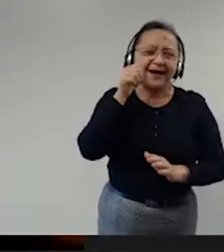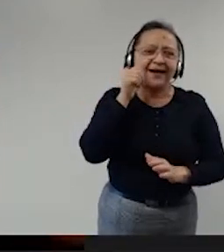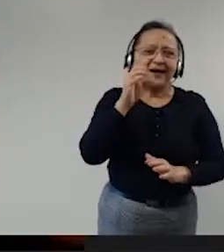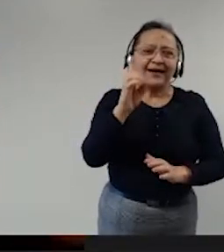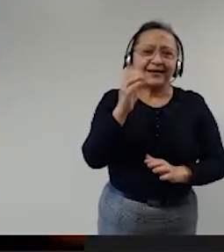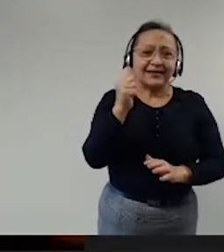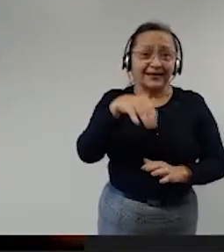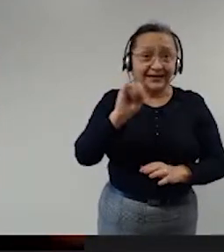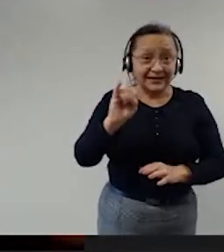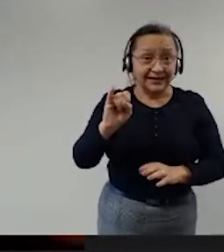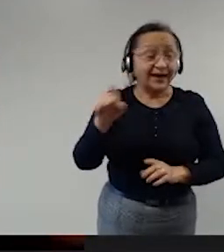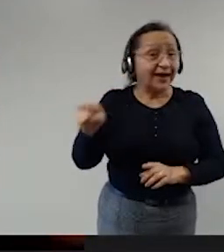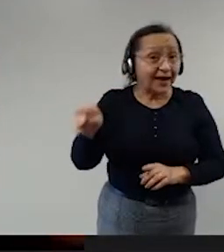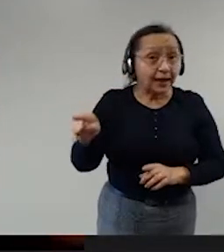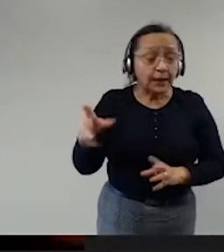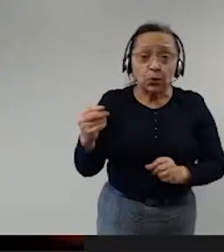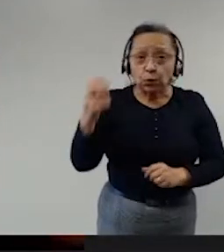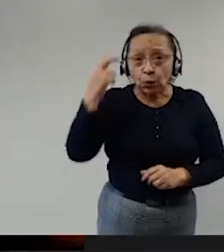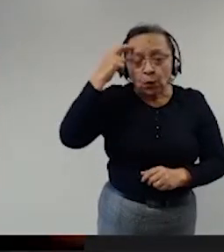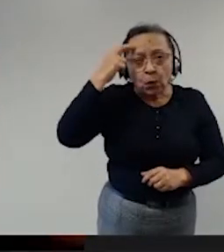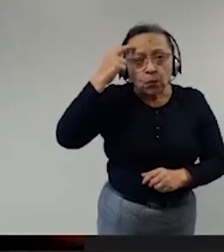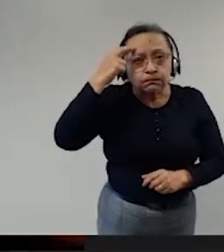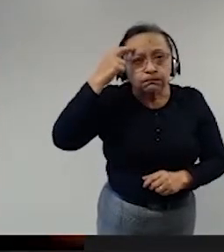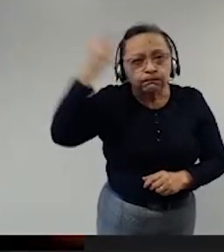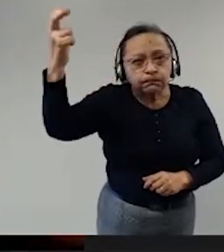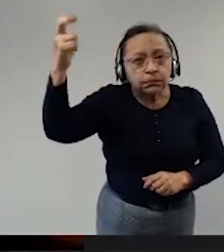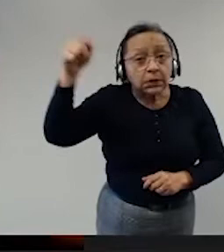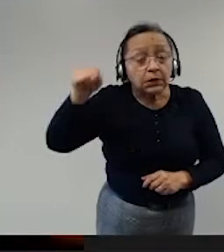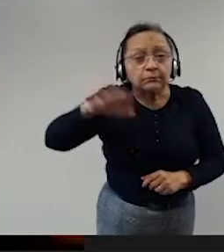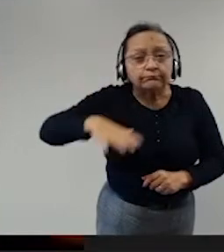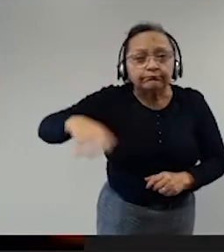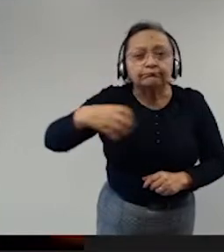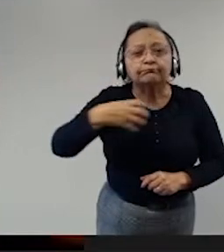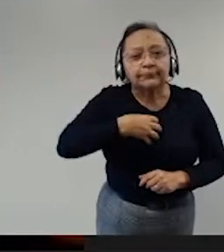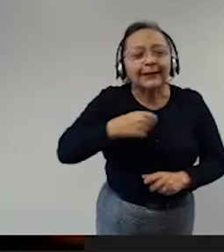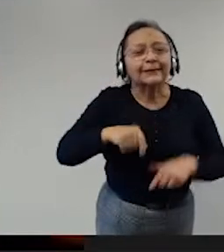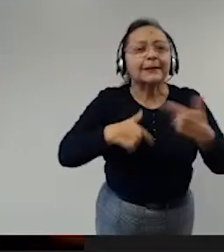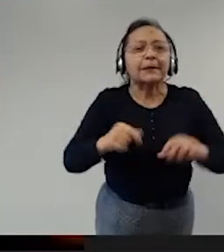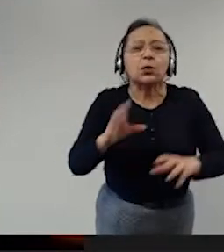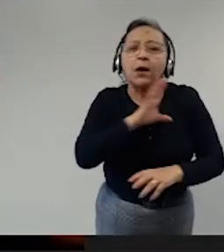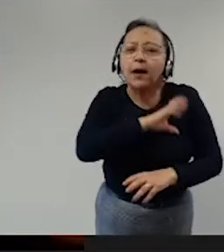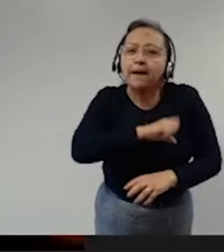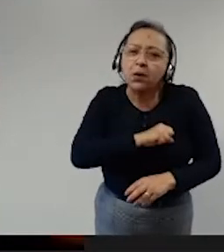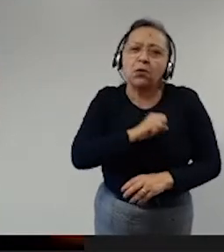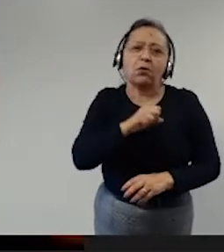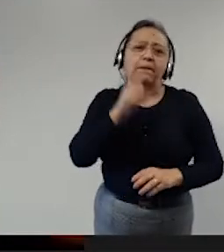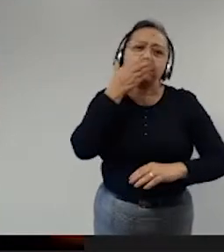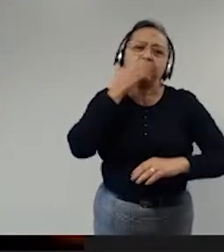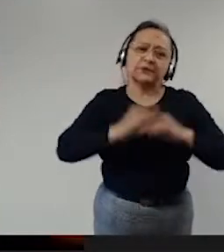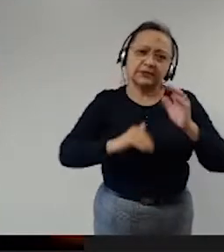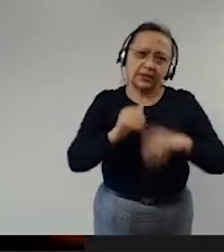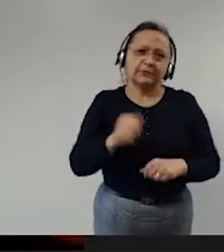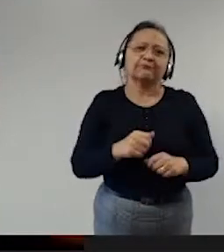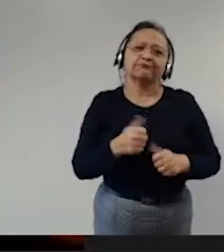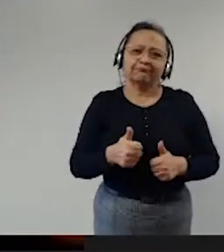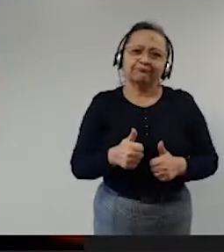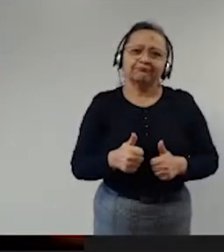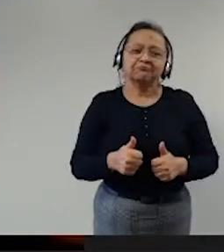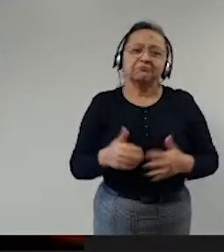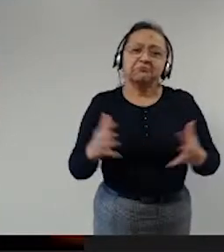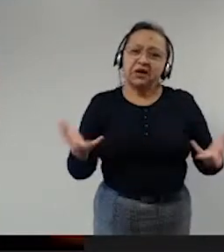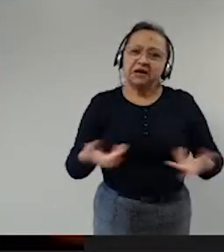combativa, culta, extremamente interessante a forma com que ela lida com a advocacia. Quero cumprimentar, evidentemente, a Ordem por